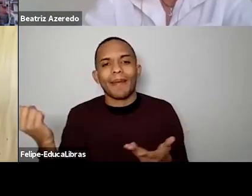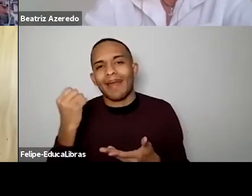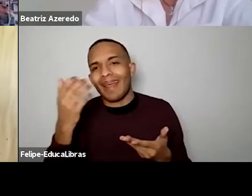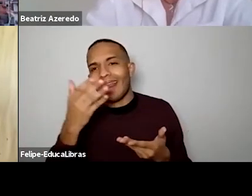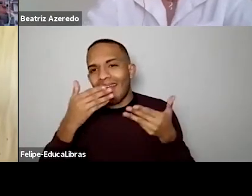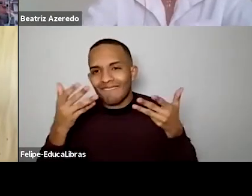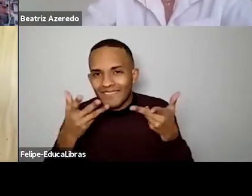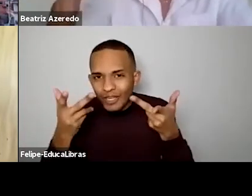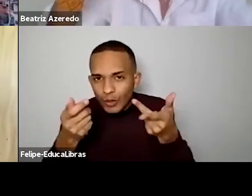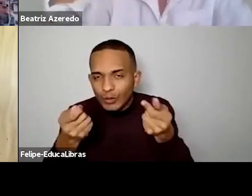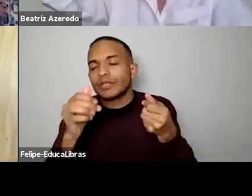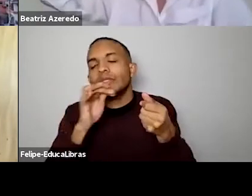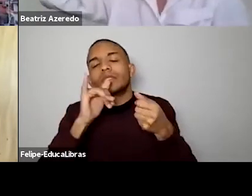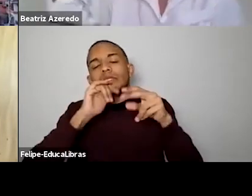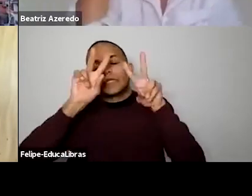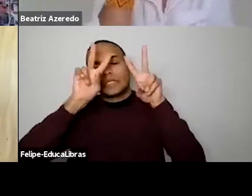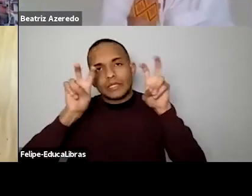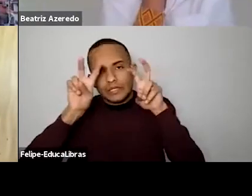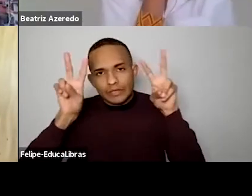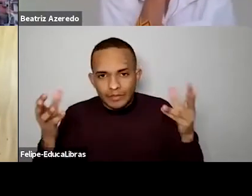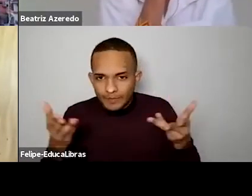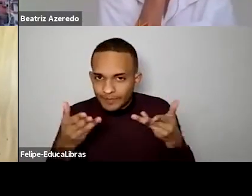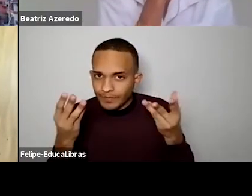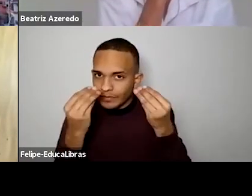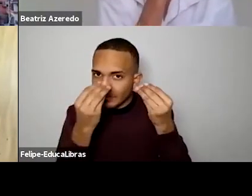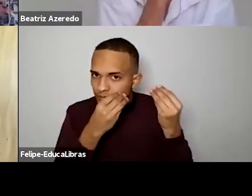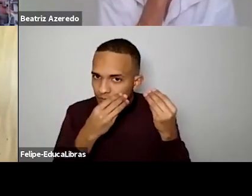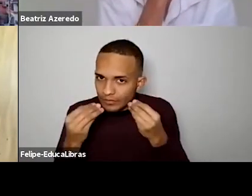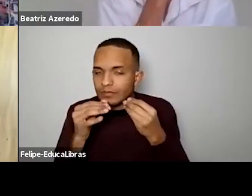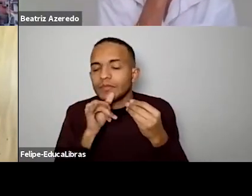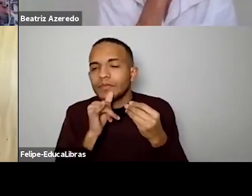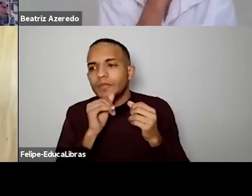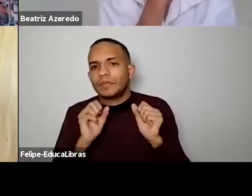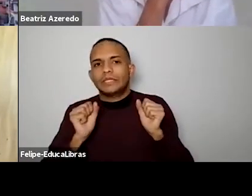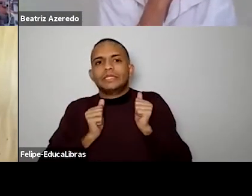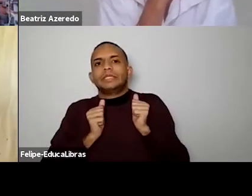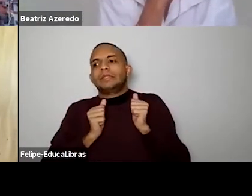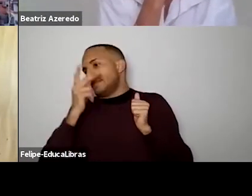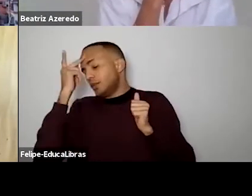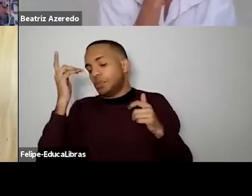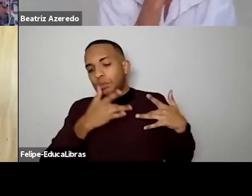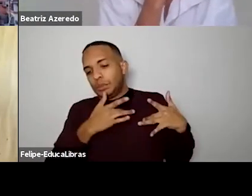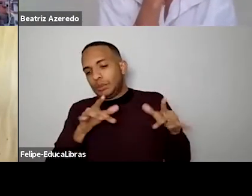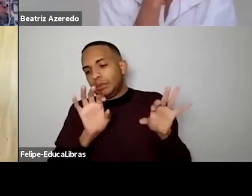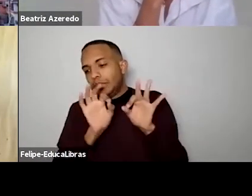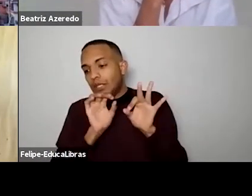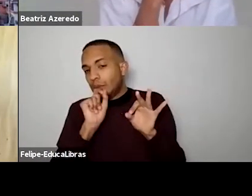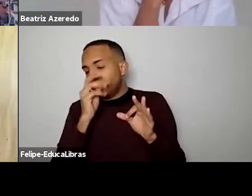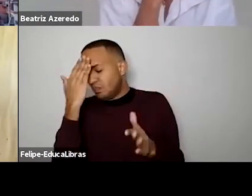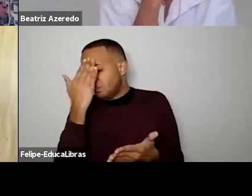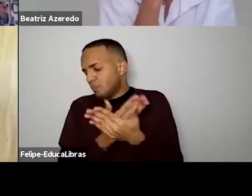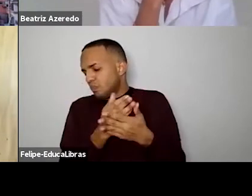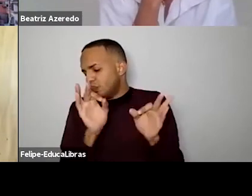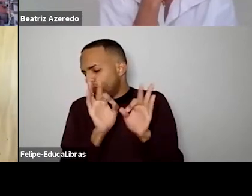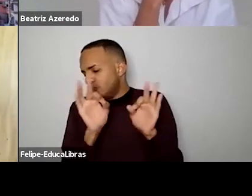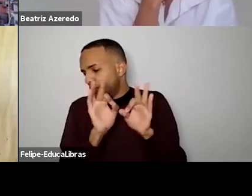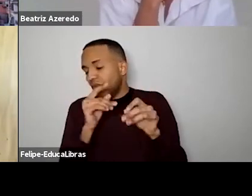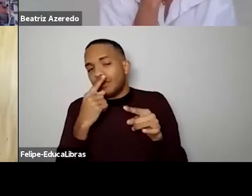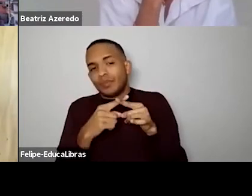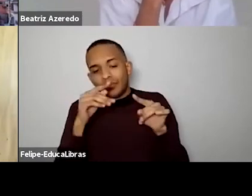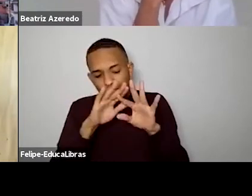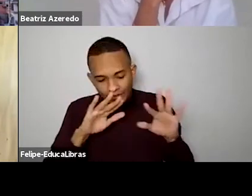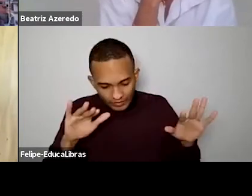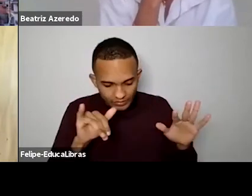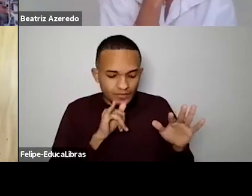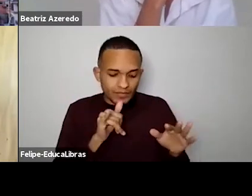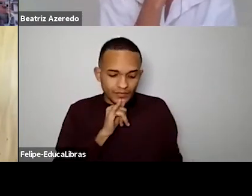muito do que a defensiva de quem não doa é a desconfiança do que fazem as ONGs, de